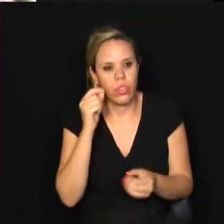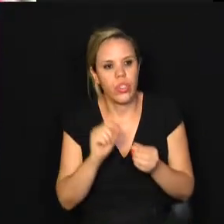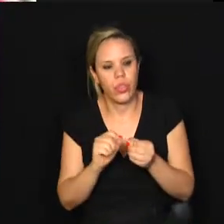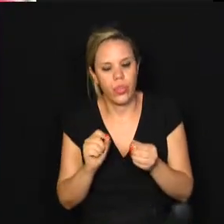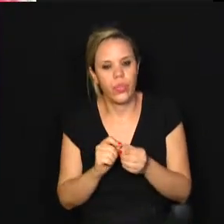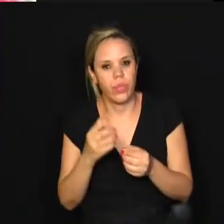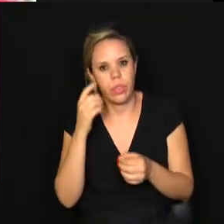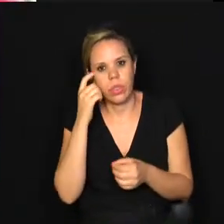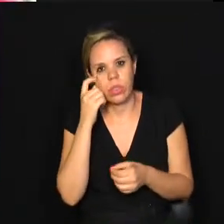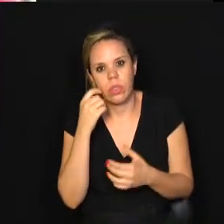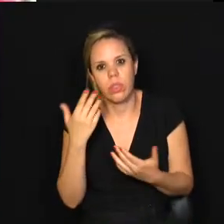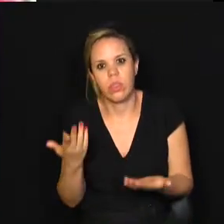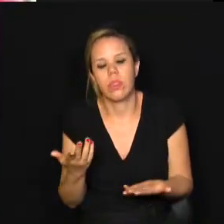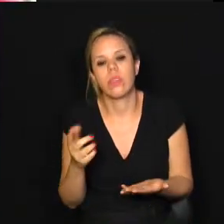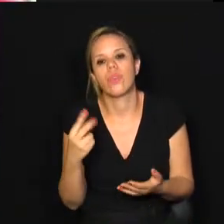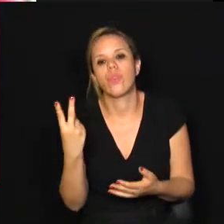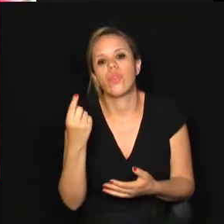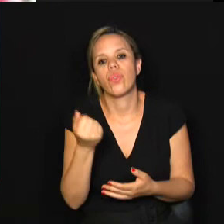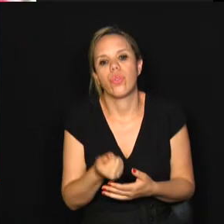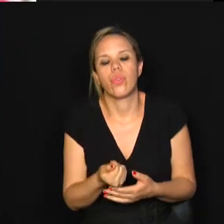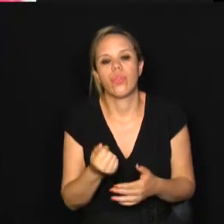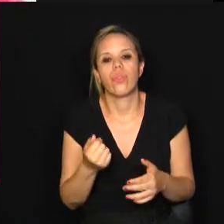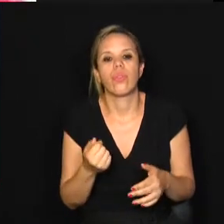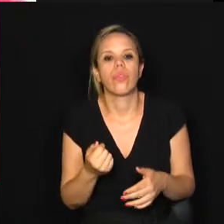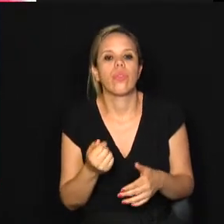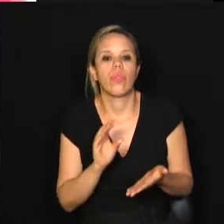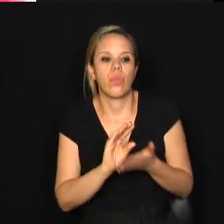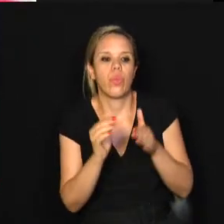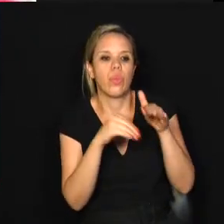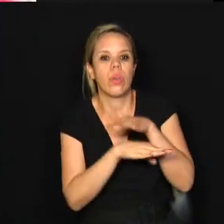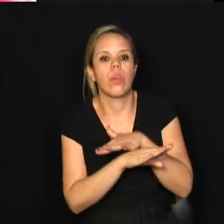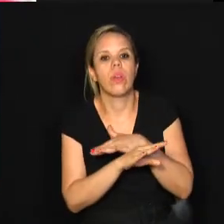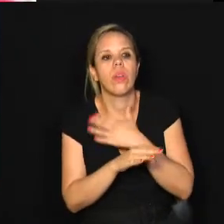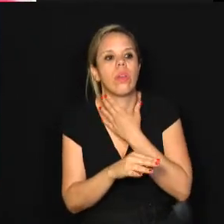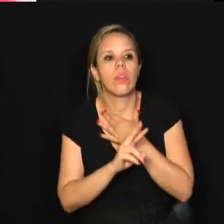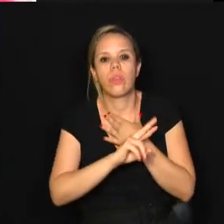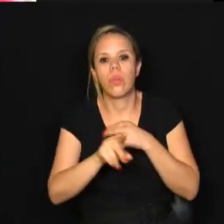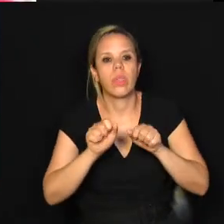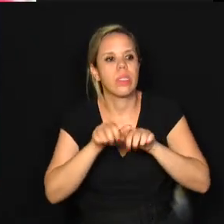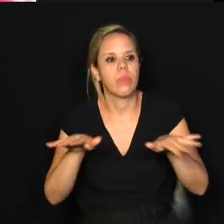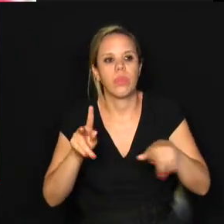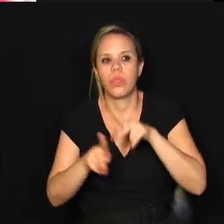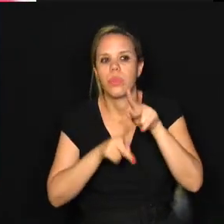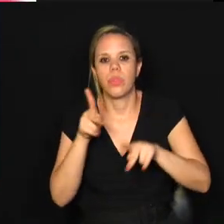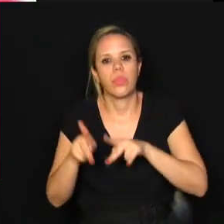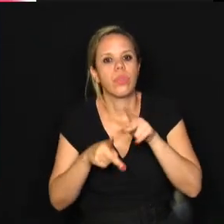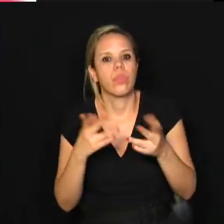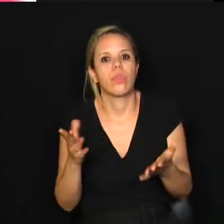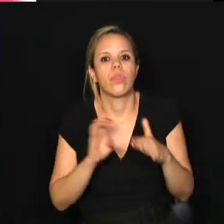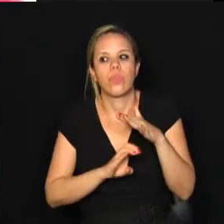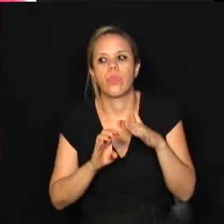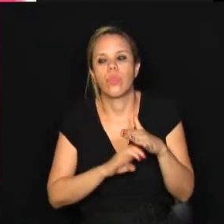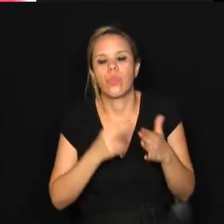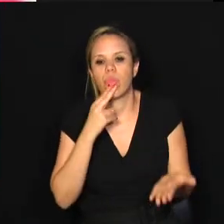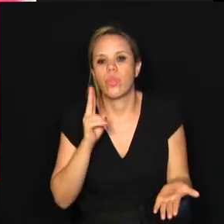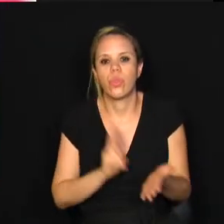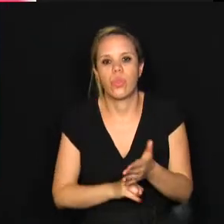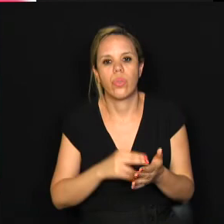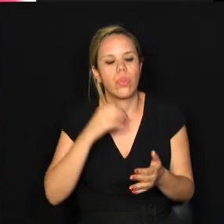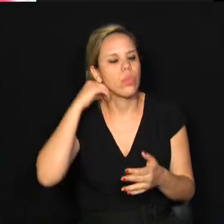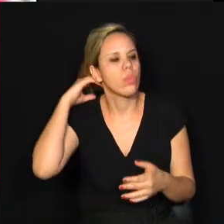antecipado. Só que esse valor desse caixa, ele não é distribuído para a população, porque a empresa do Correios, ela,